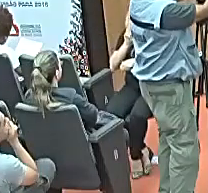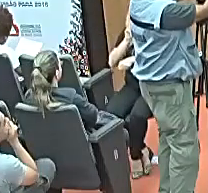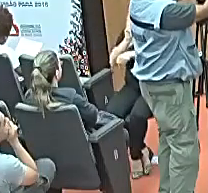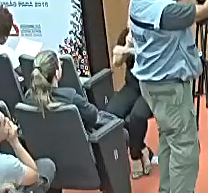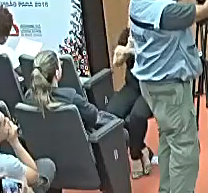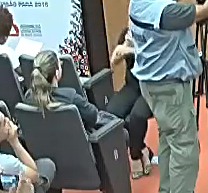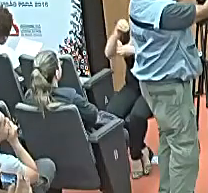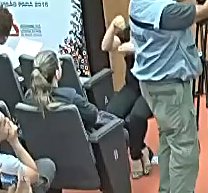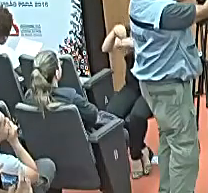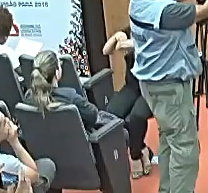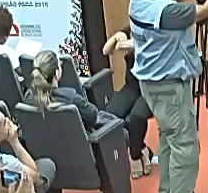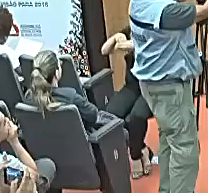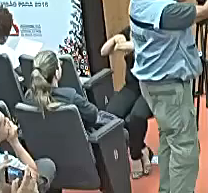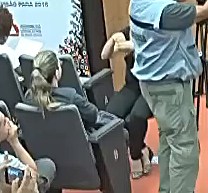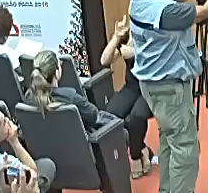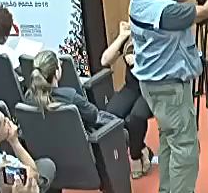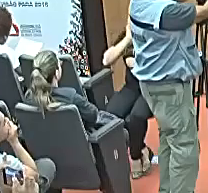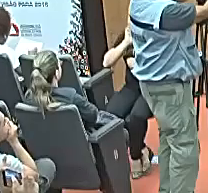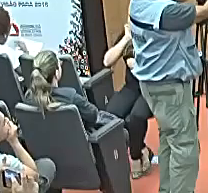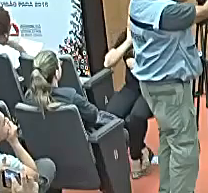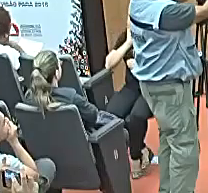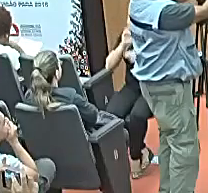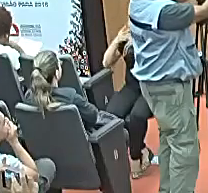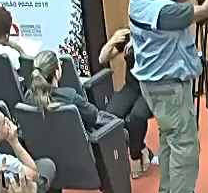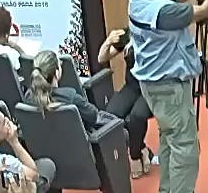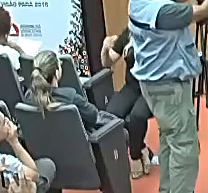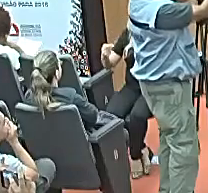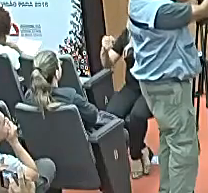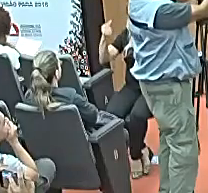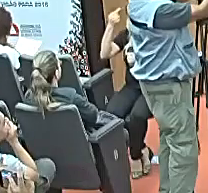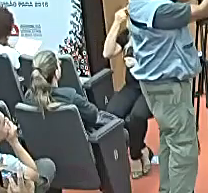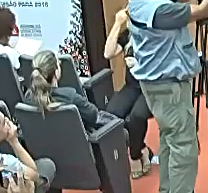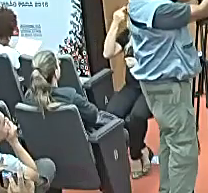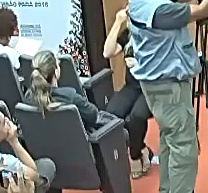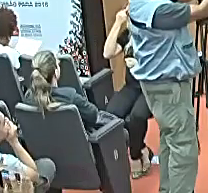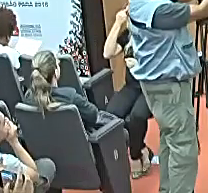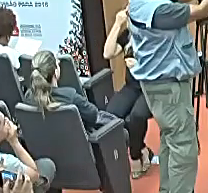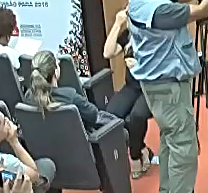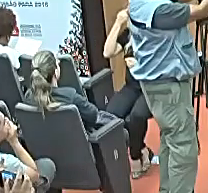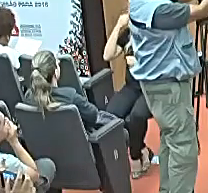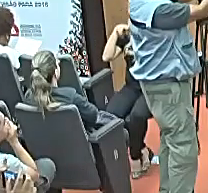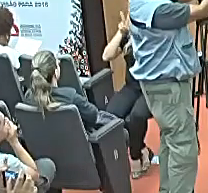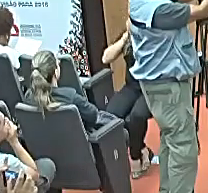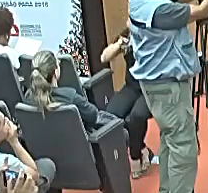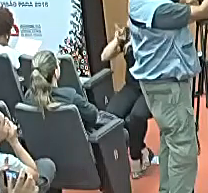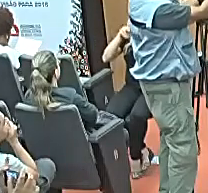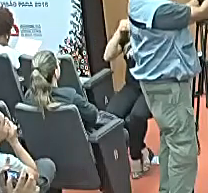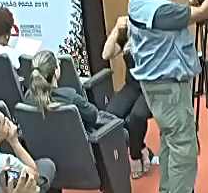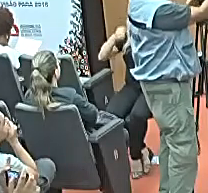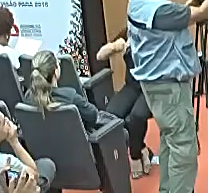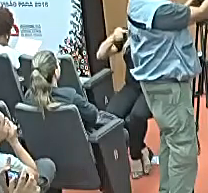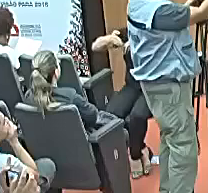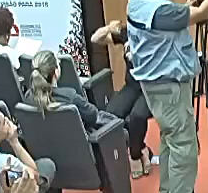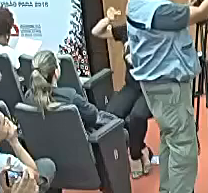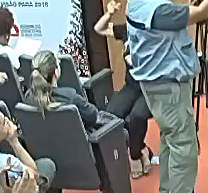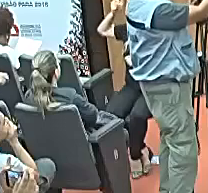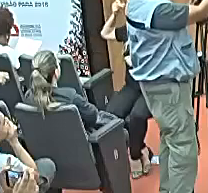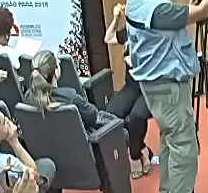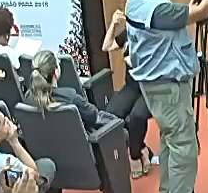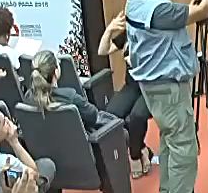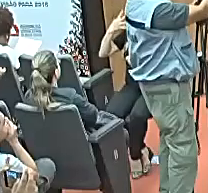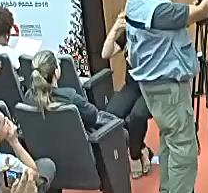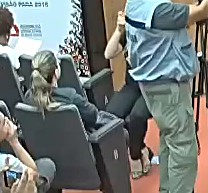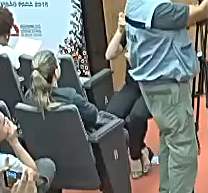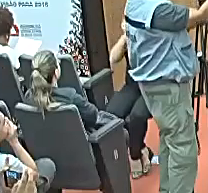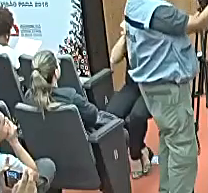realidade de minas gerais coisa que a meu ver e acompanha política em minas há 45 anos né e